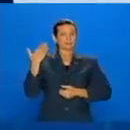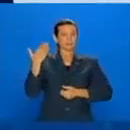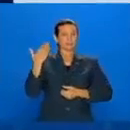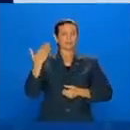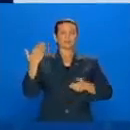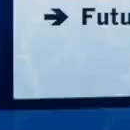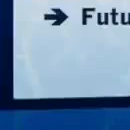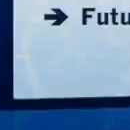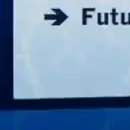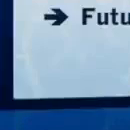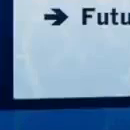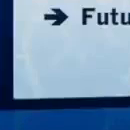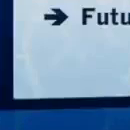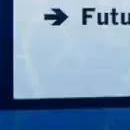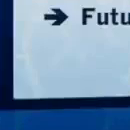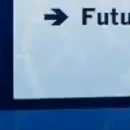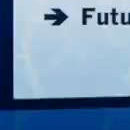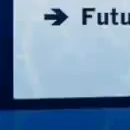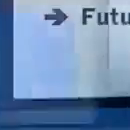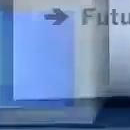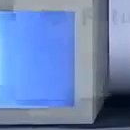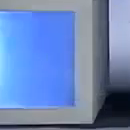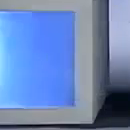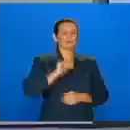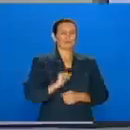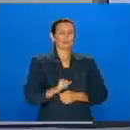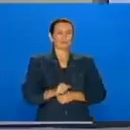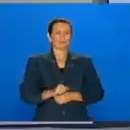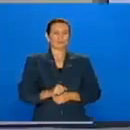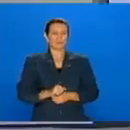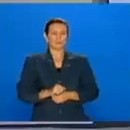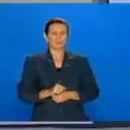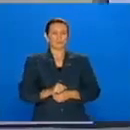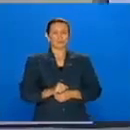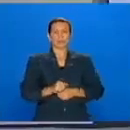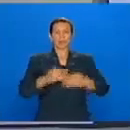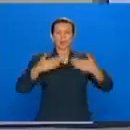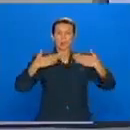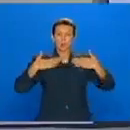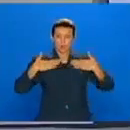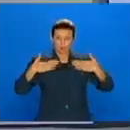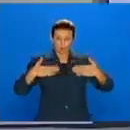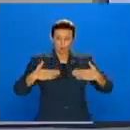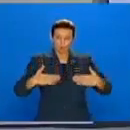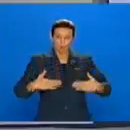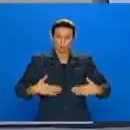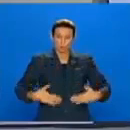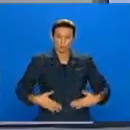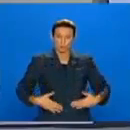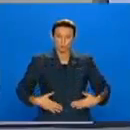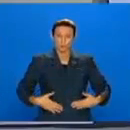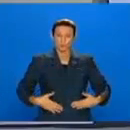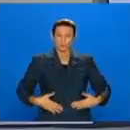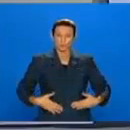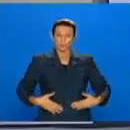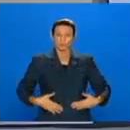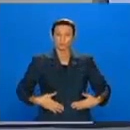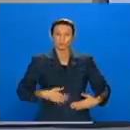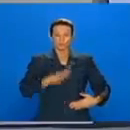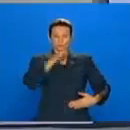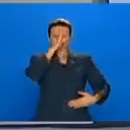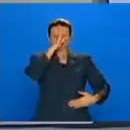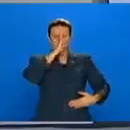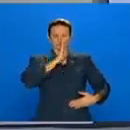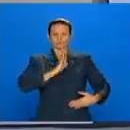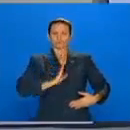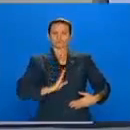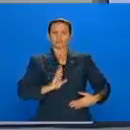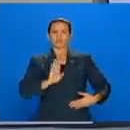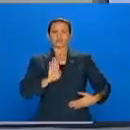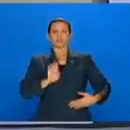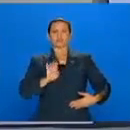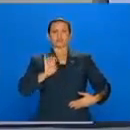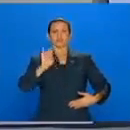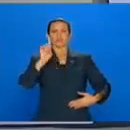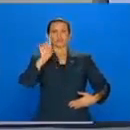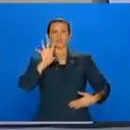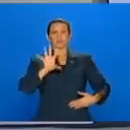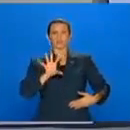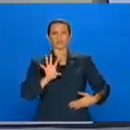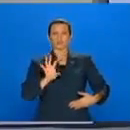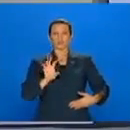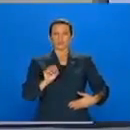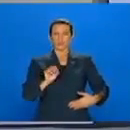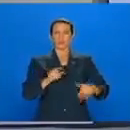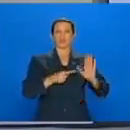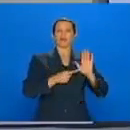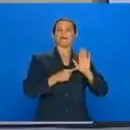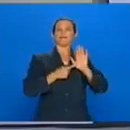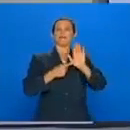presente e o futuro. Sendo que o corpo é marcado como eixo central, e ele vai fazer a